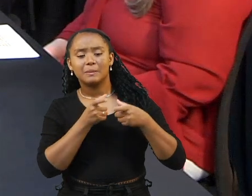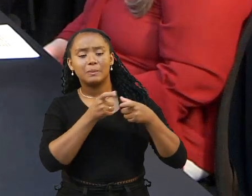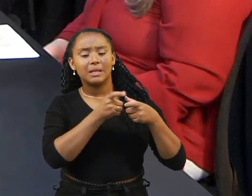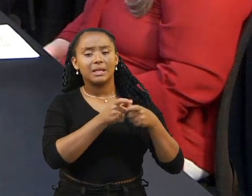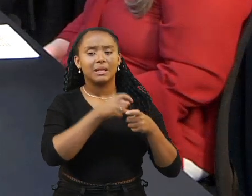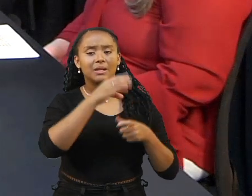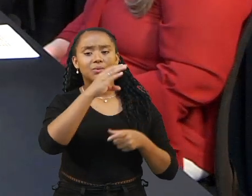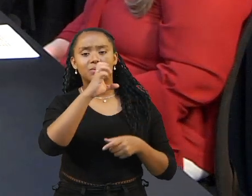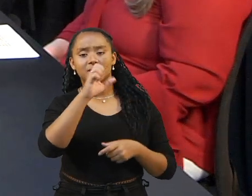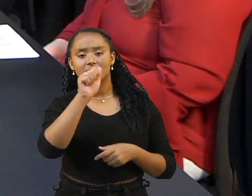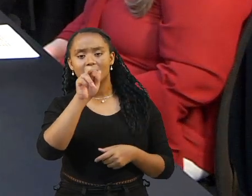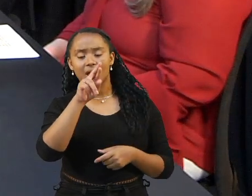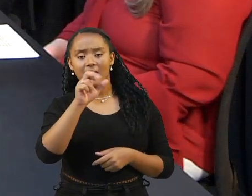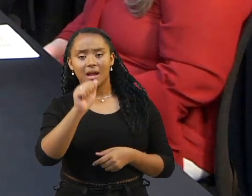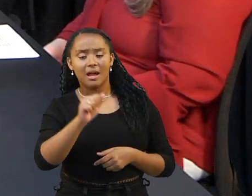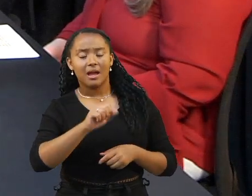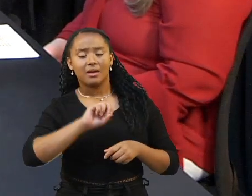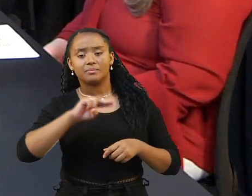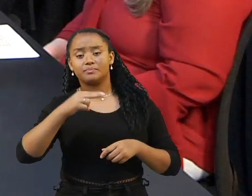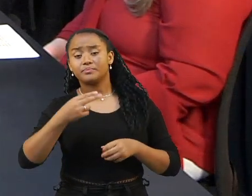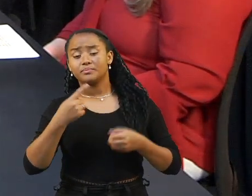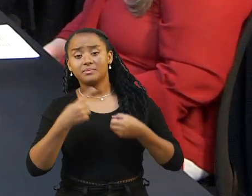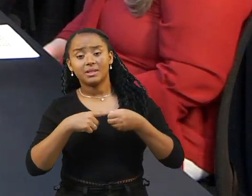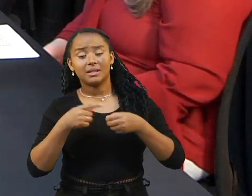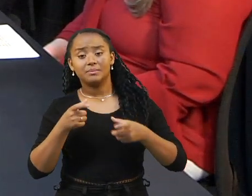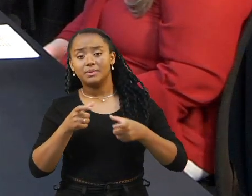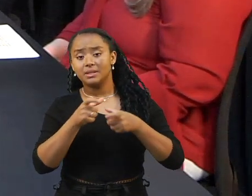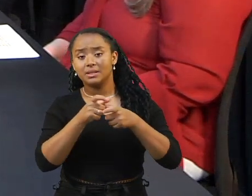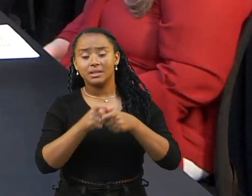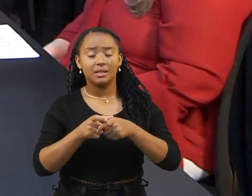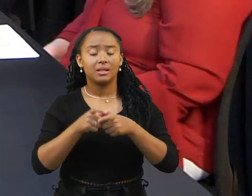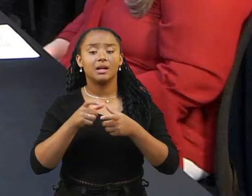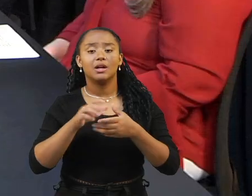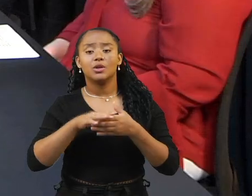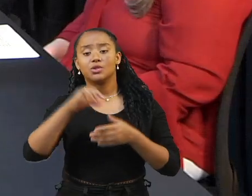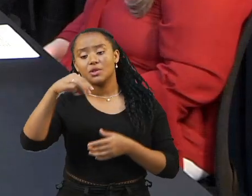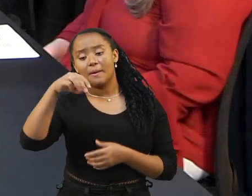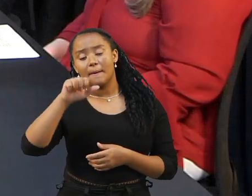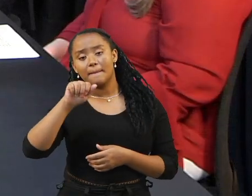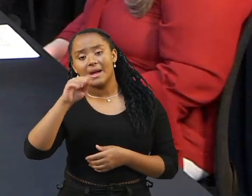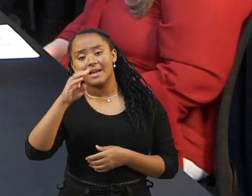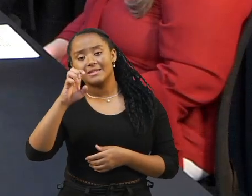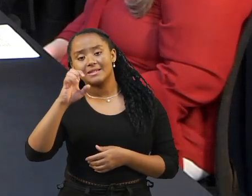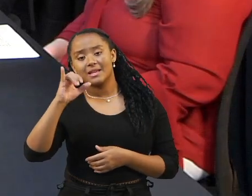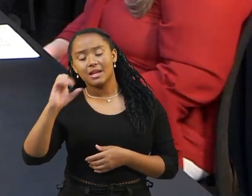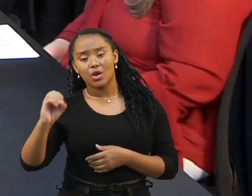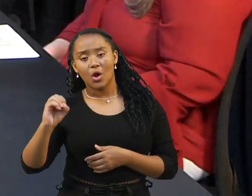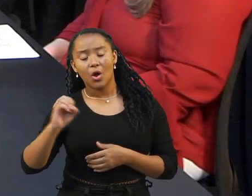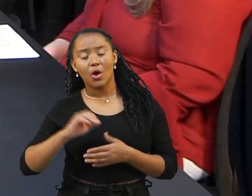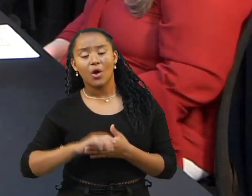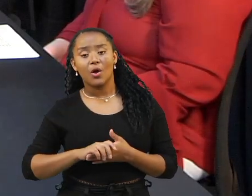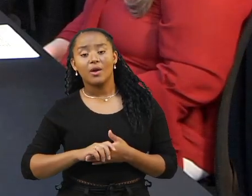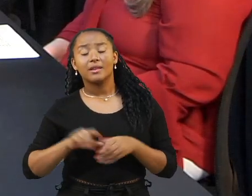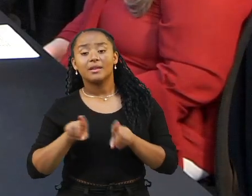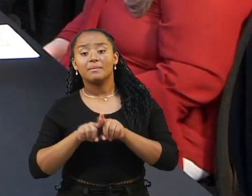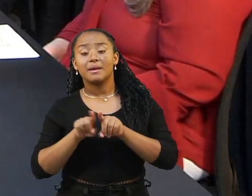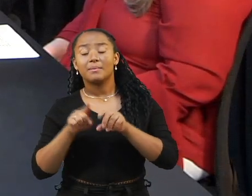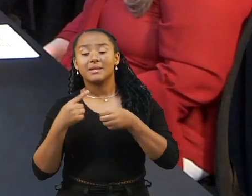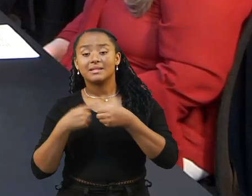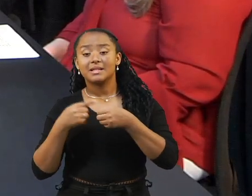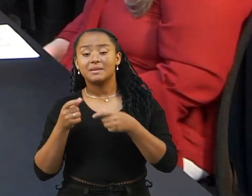Ceará, o interior de Maceió, o interior do Rio Grande do Sul, uma cidade de 14